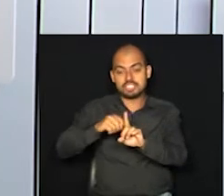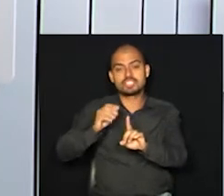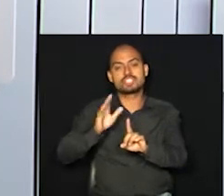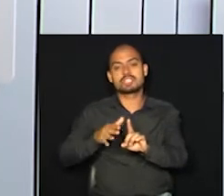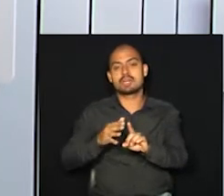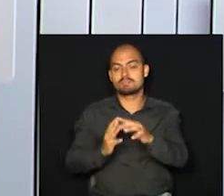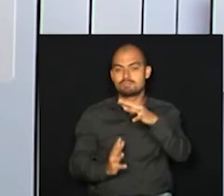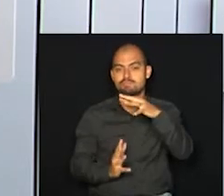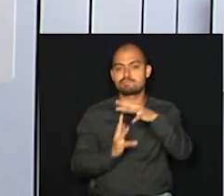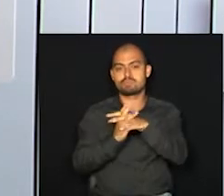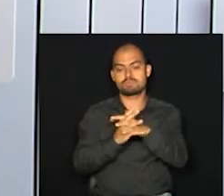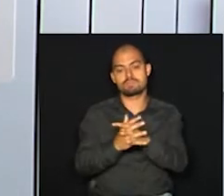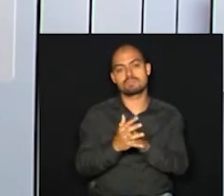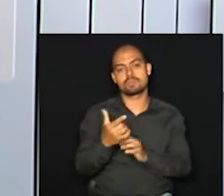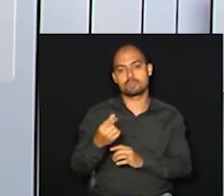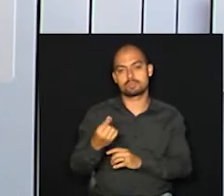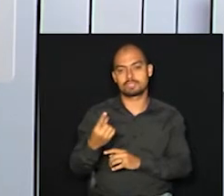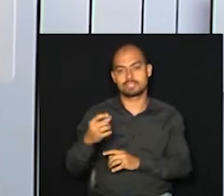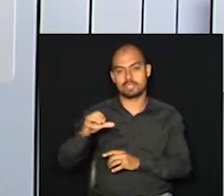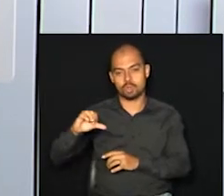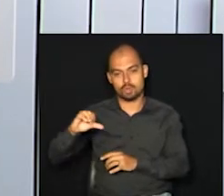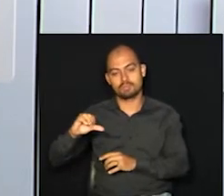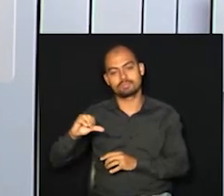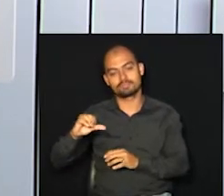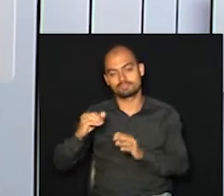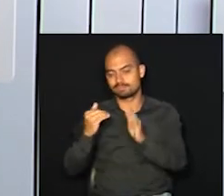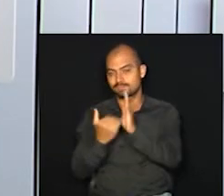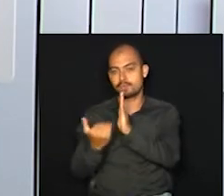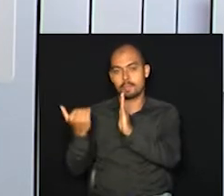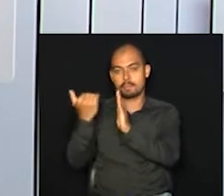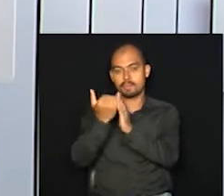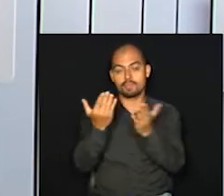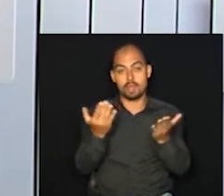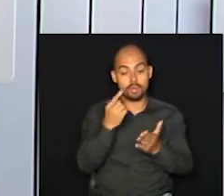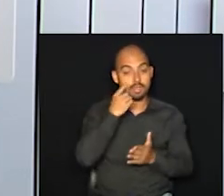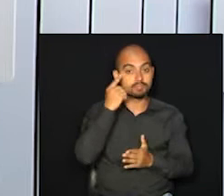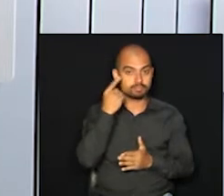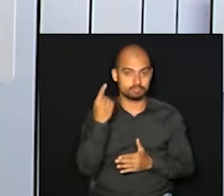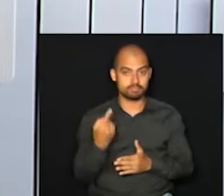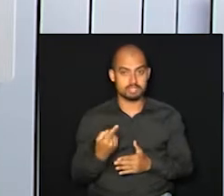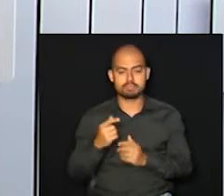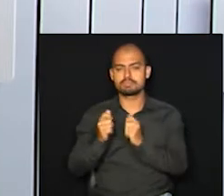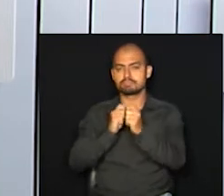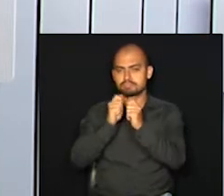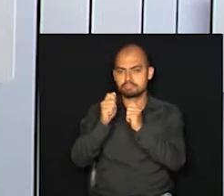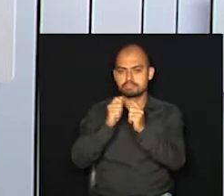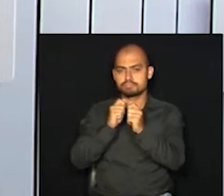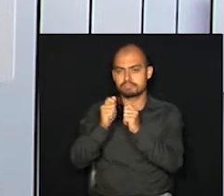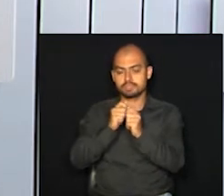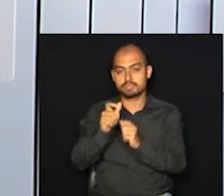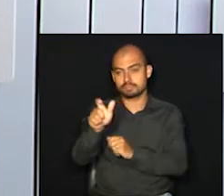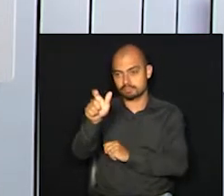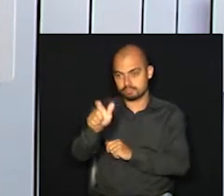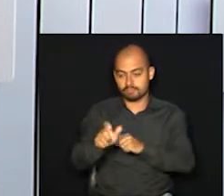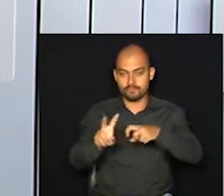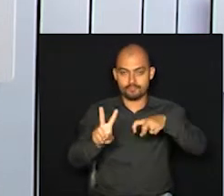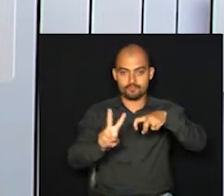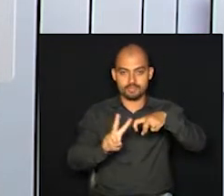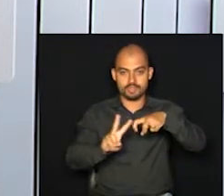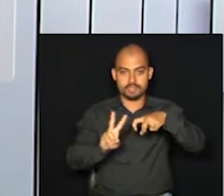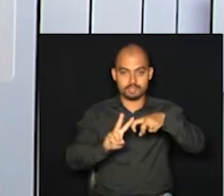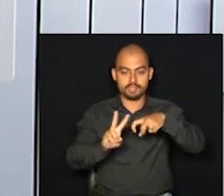de 2019. E a nossa repórter Mina Abreu traz agora uma entrevista especial com uma veterinária